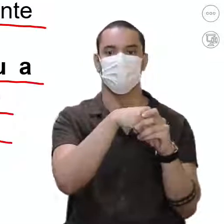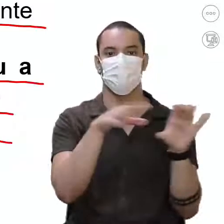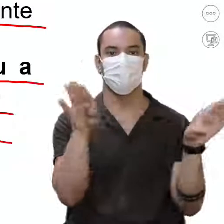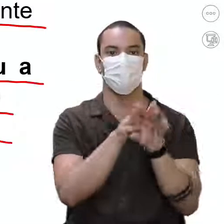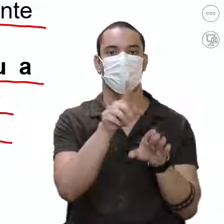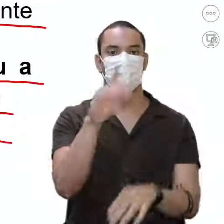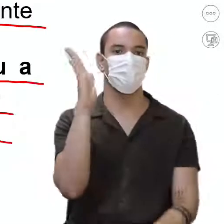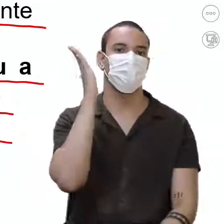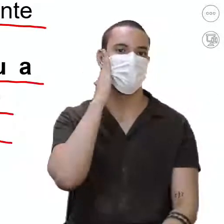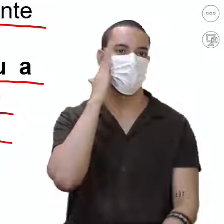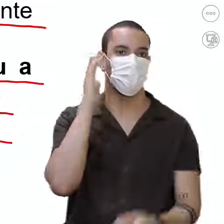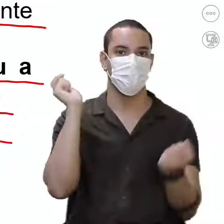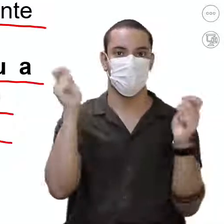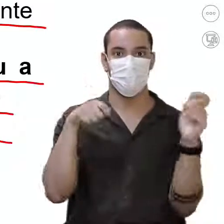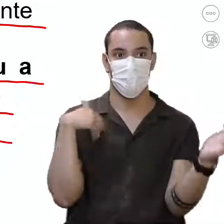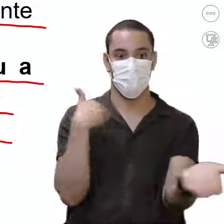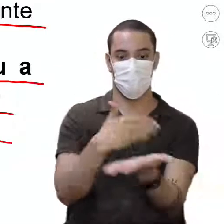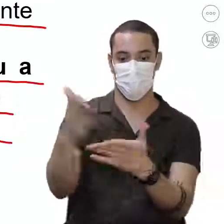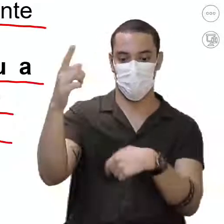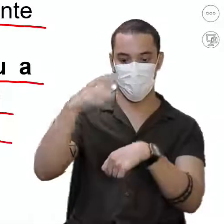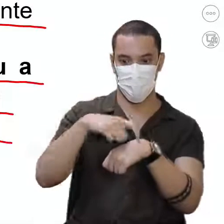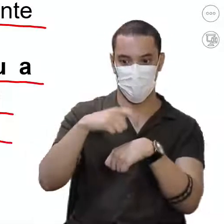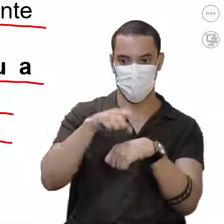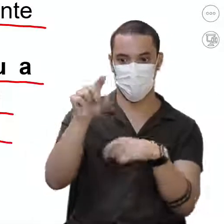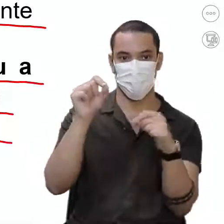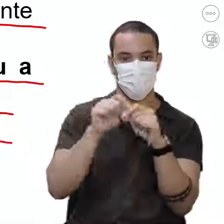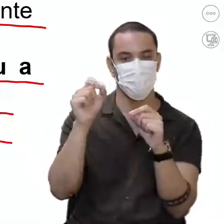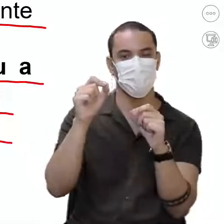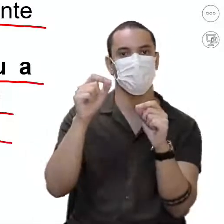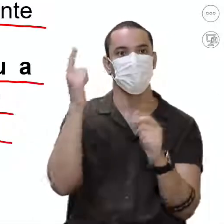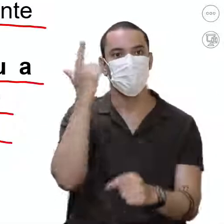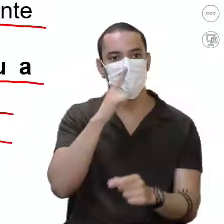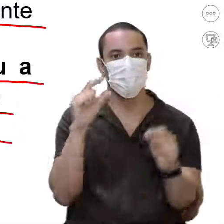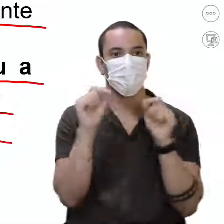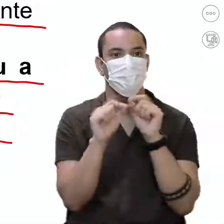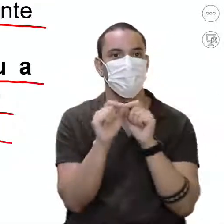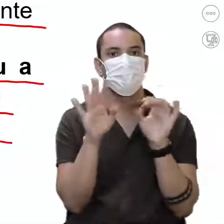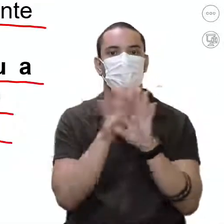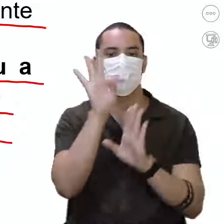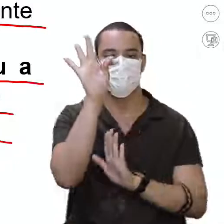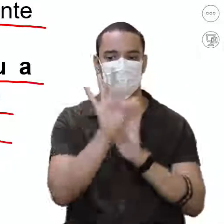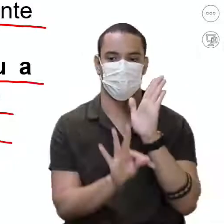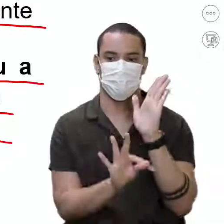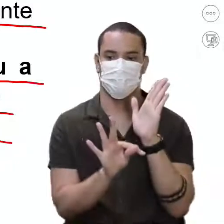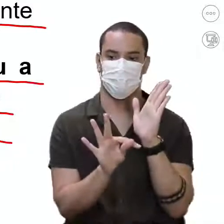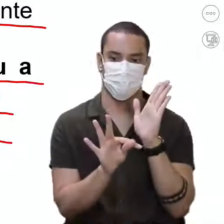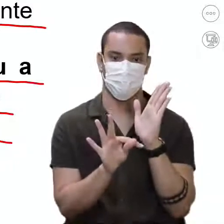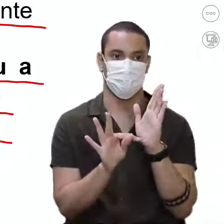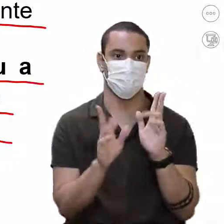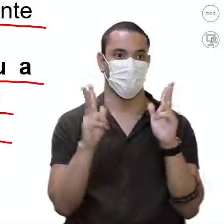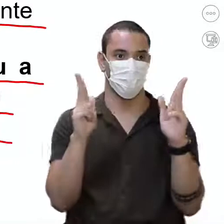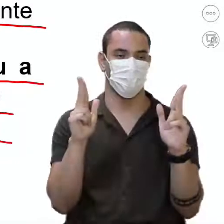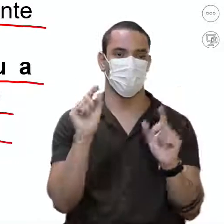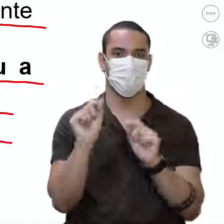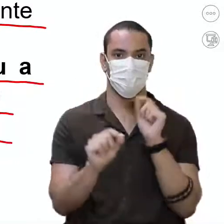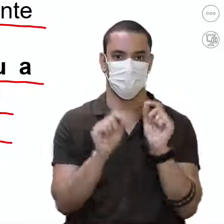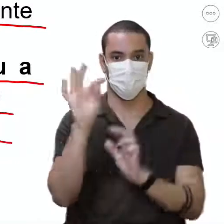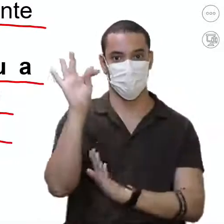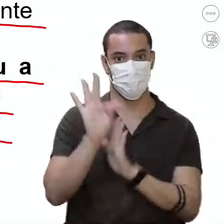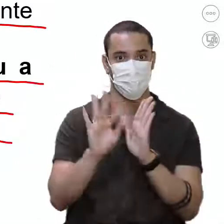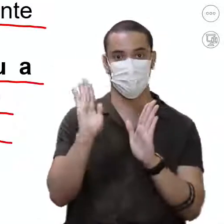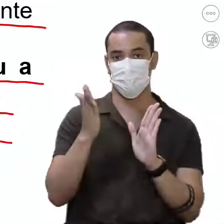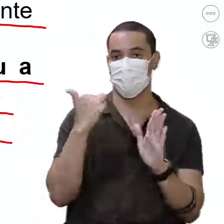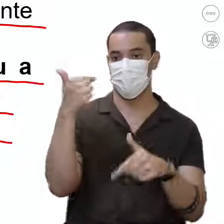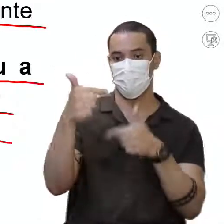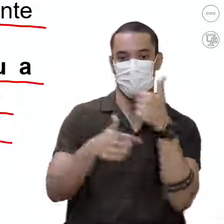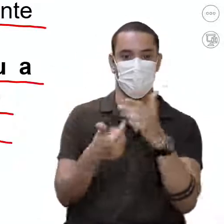pode, a partir do momento que você faz o skimming, você consegue também entender mais sobre o gênero textual do texto que